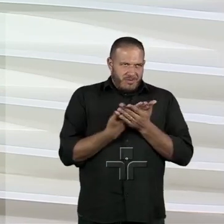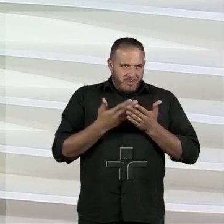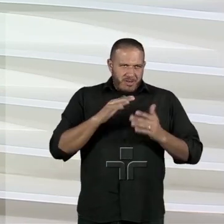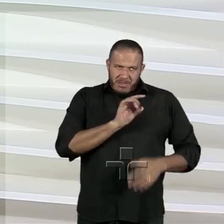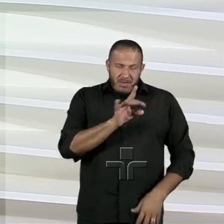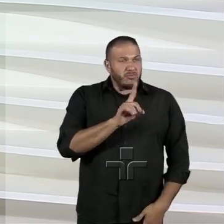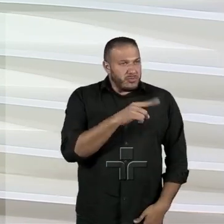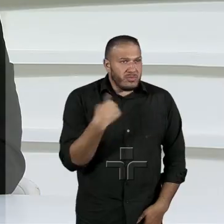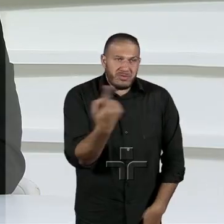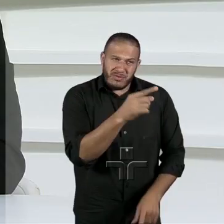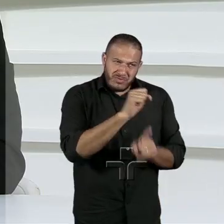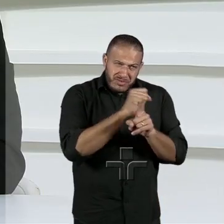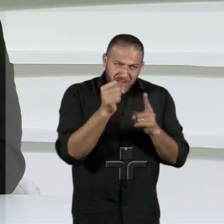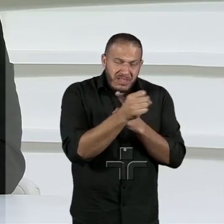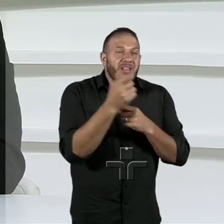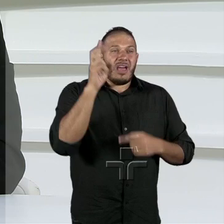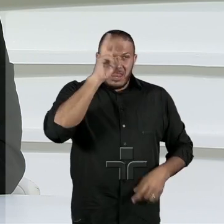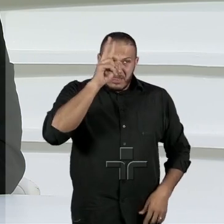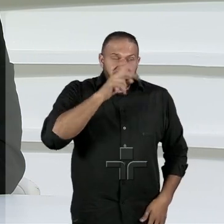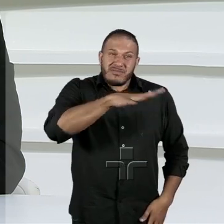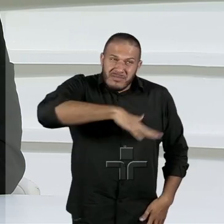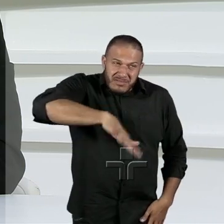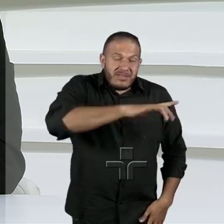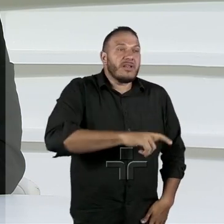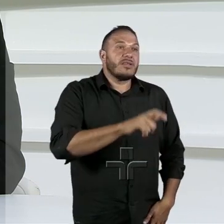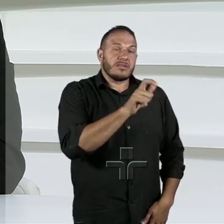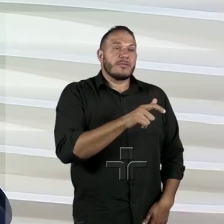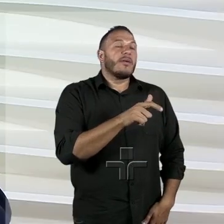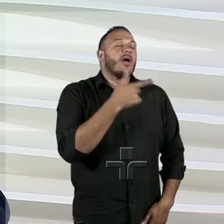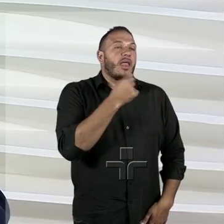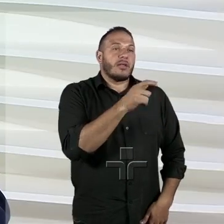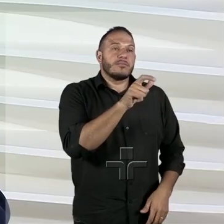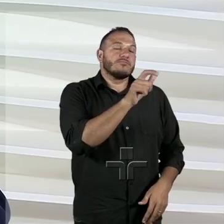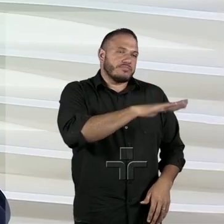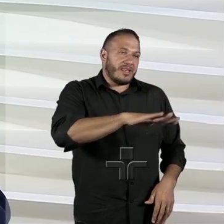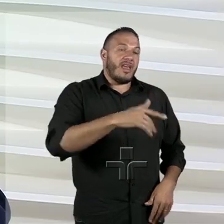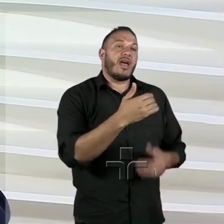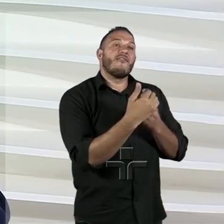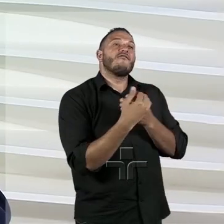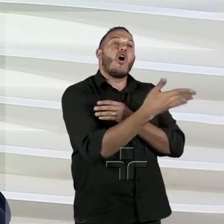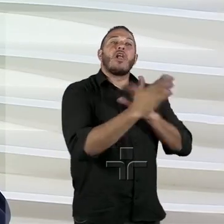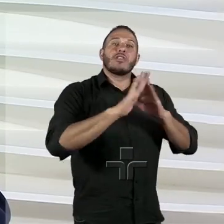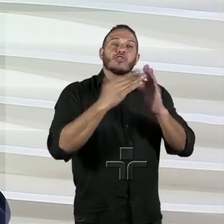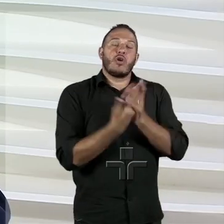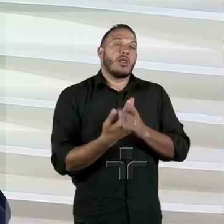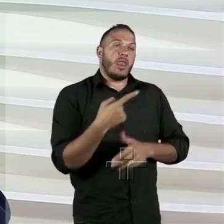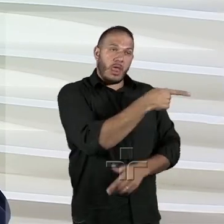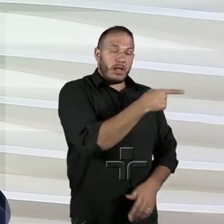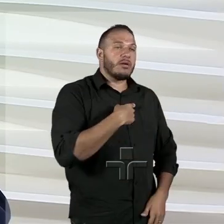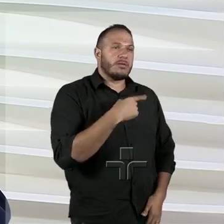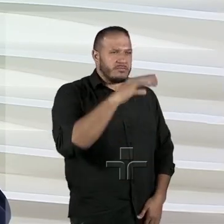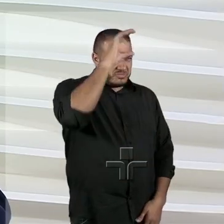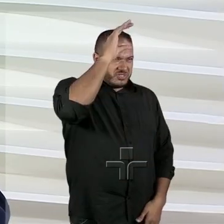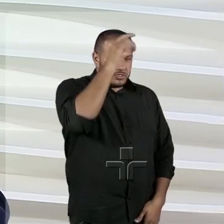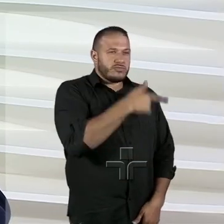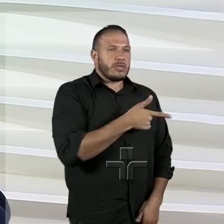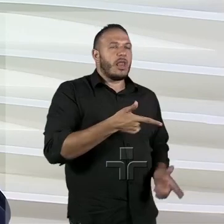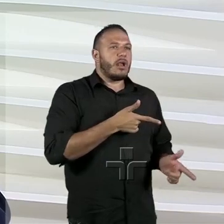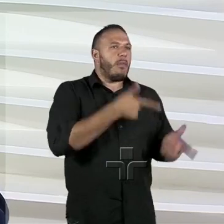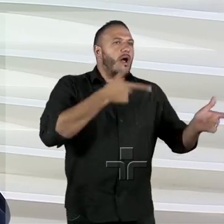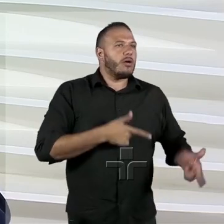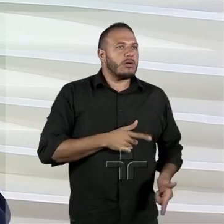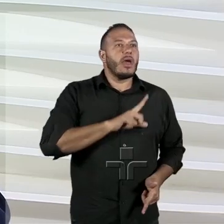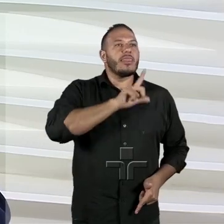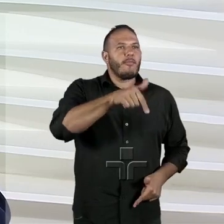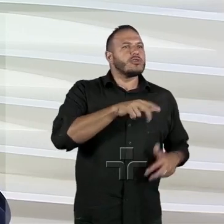gente sociedade. Lembrando que esse menino começou a matar lá fora da escola, matando inclusive um familiar. Que sociedade